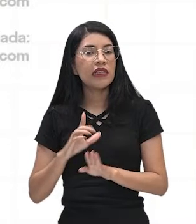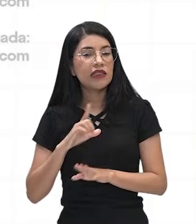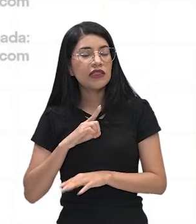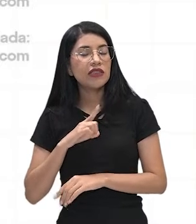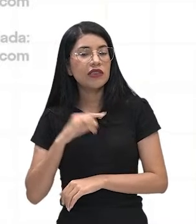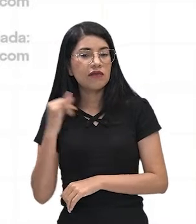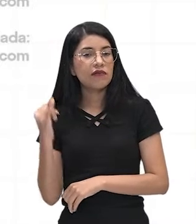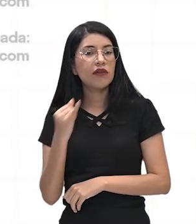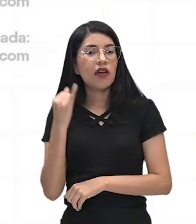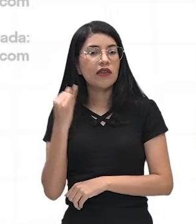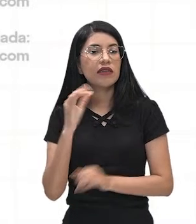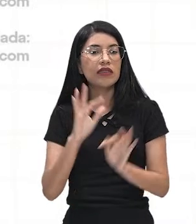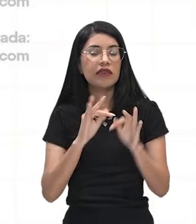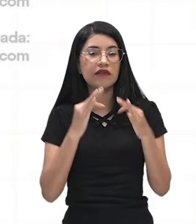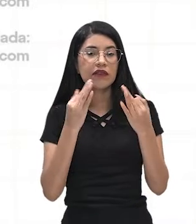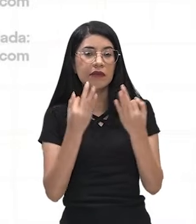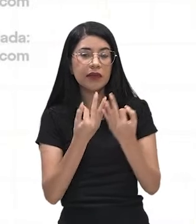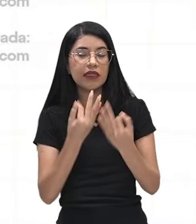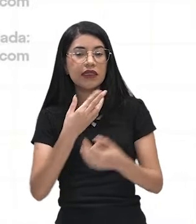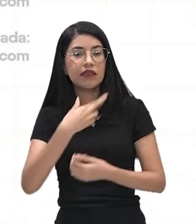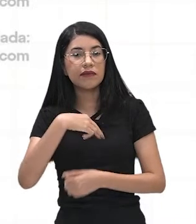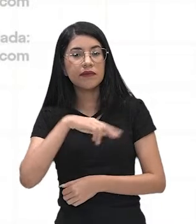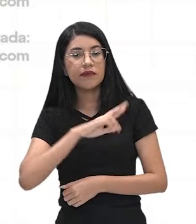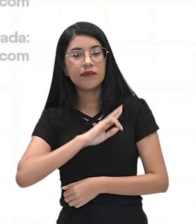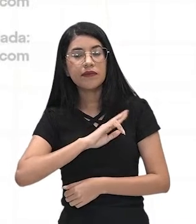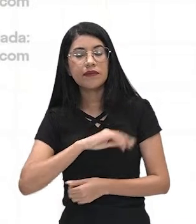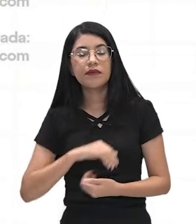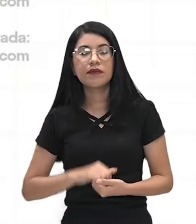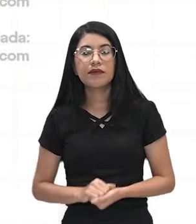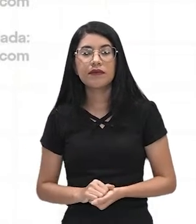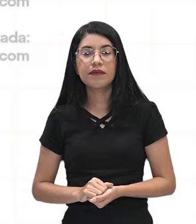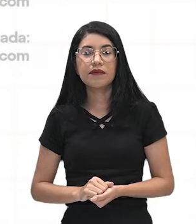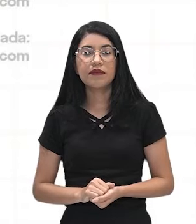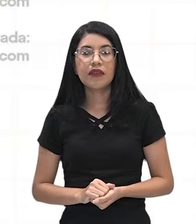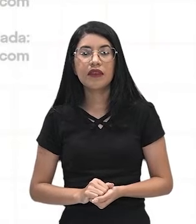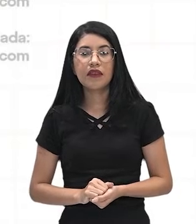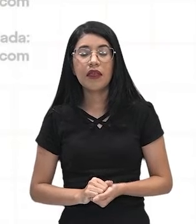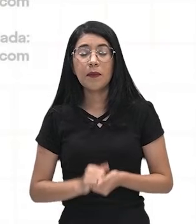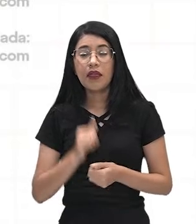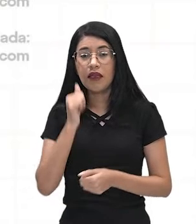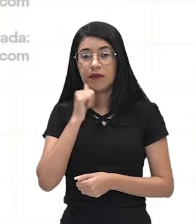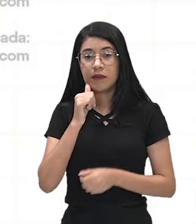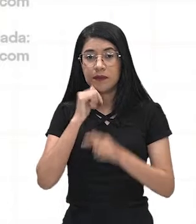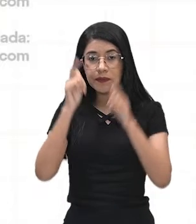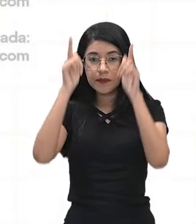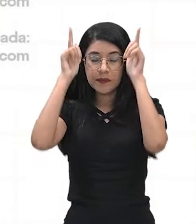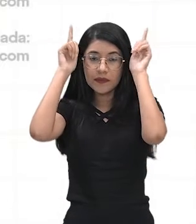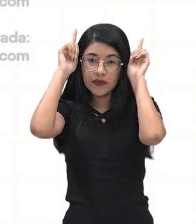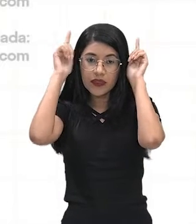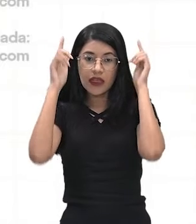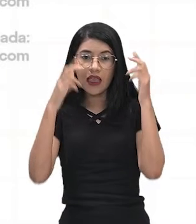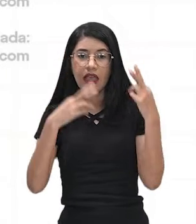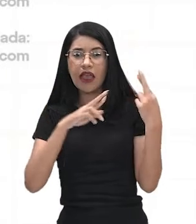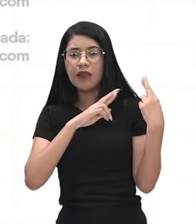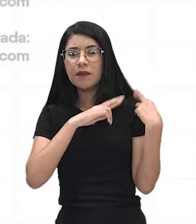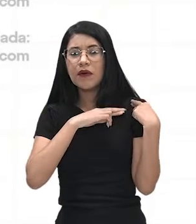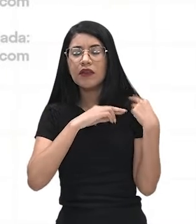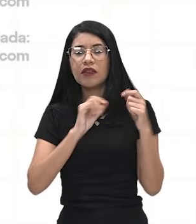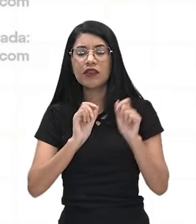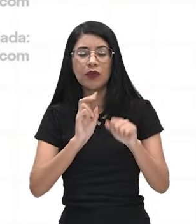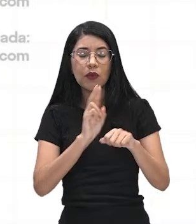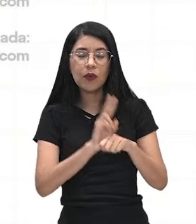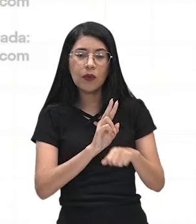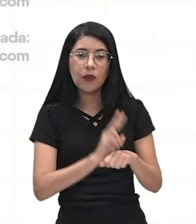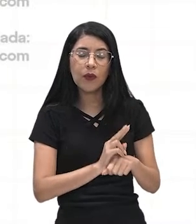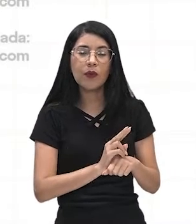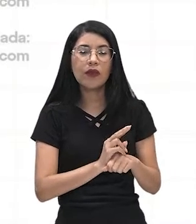importantes na vida familiar e religiosa. Por quê? As mulheres gregas eram responsáveis pela gestão do lar